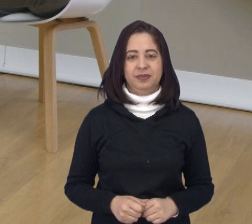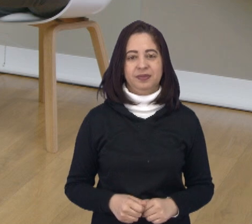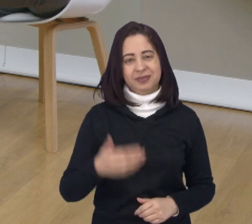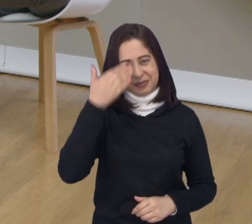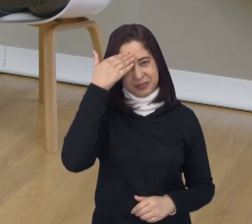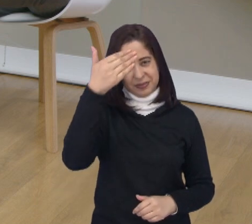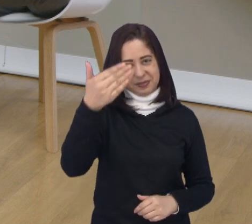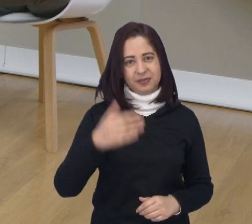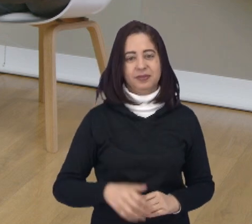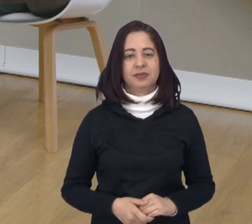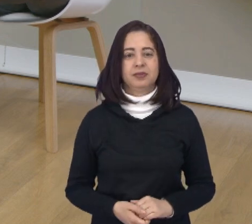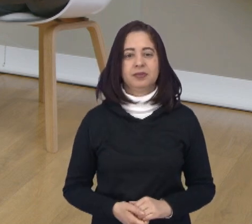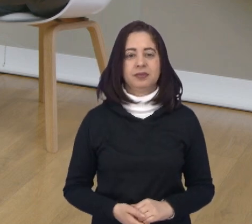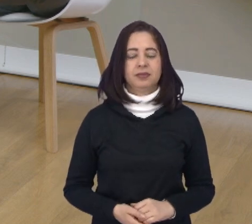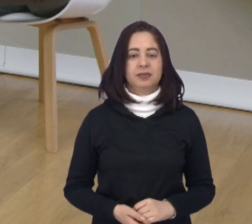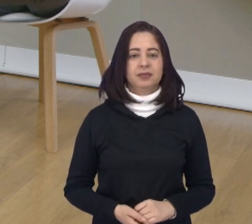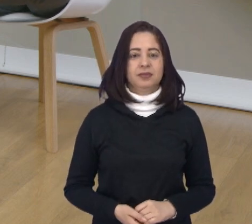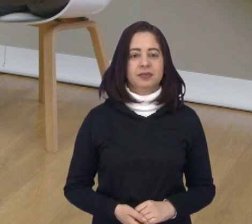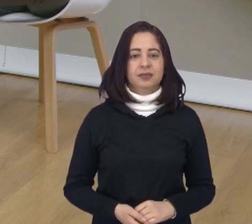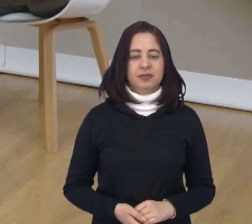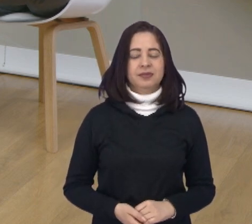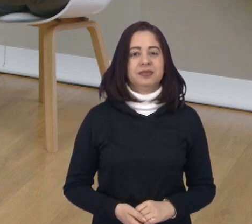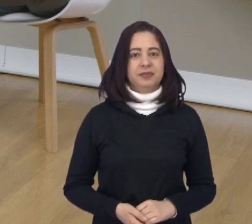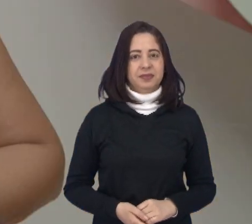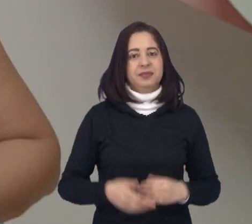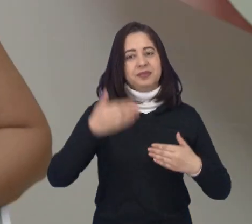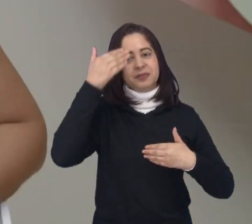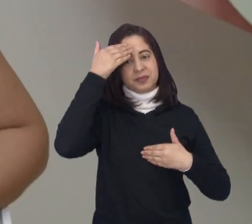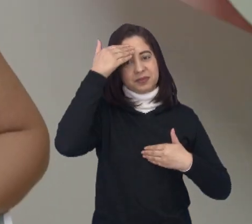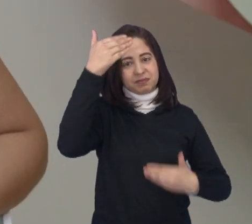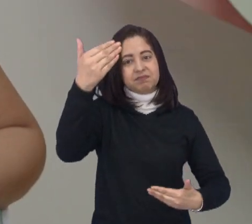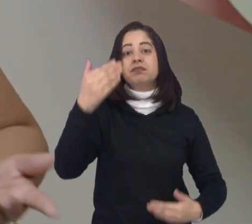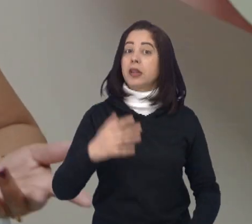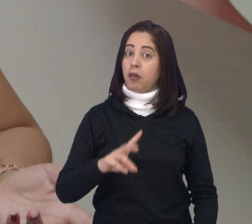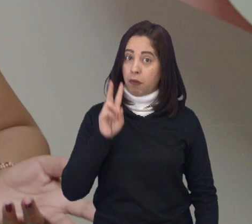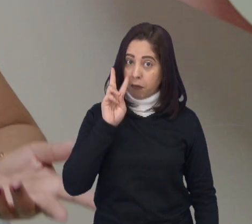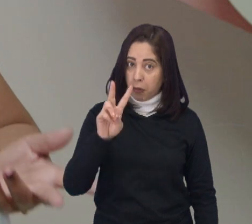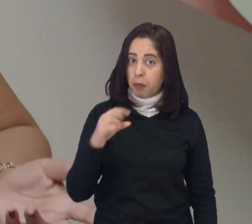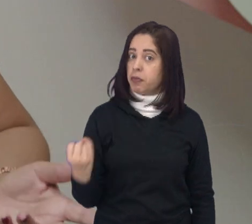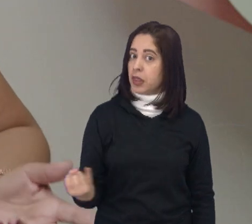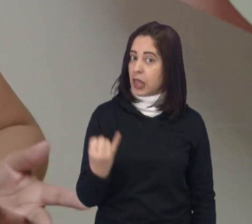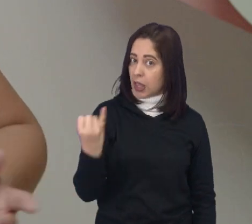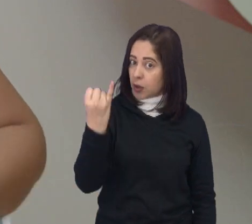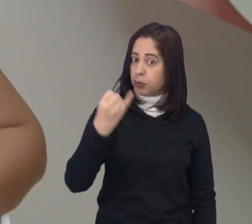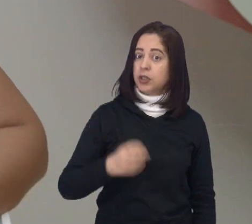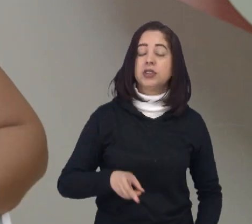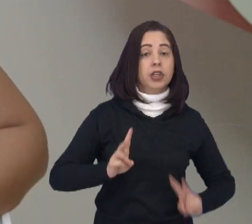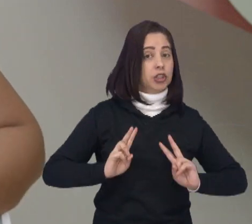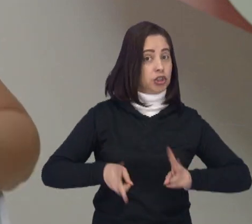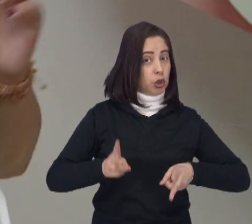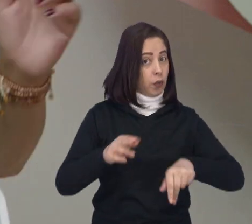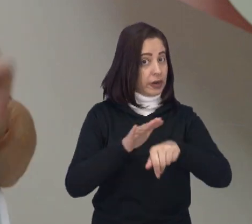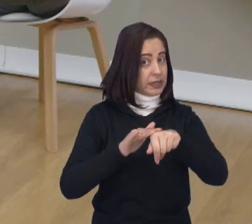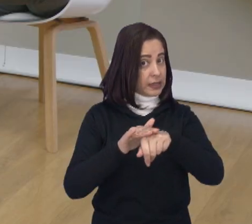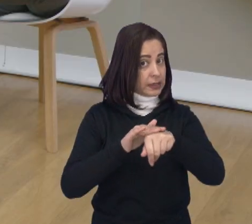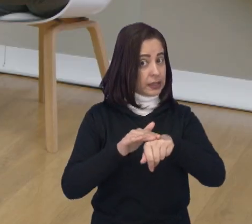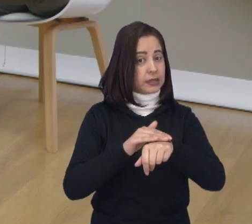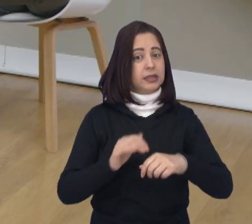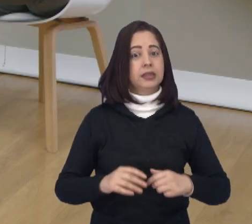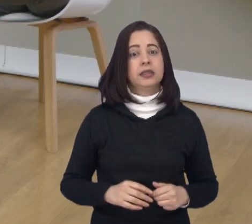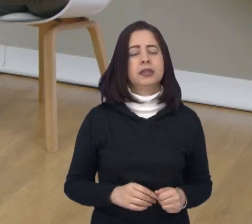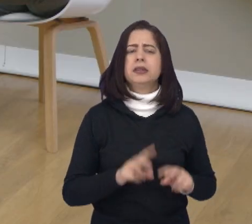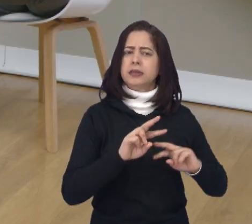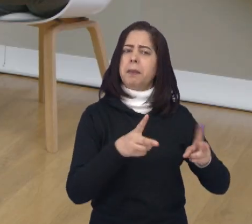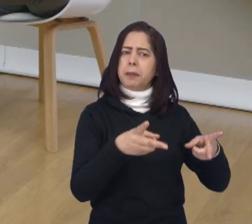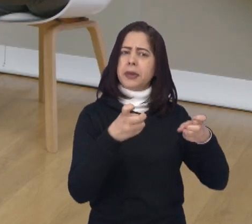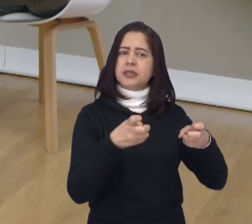Obrigada. Muito obrigada, Fê. Muito importante a gente continuar discutindo sobre esse assunto. Doutora, a gente